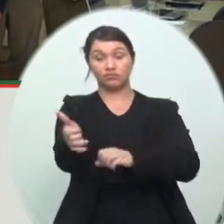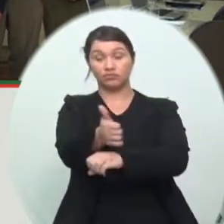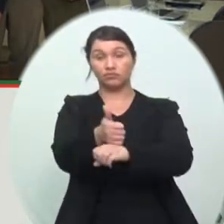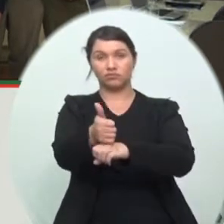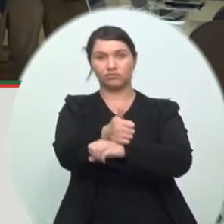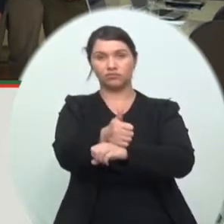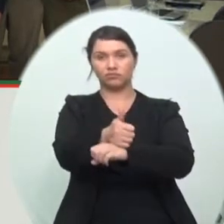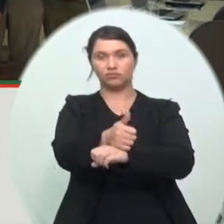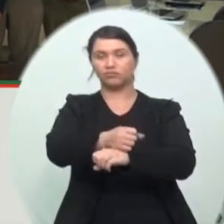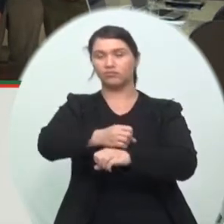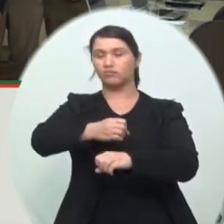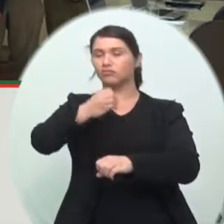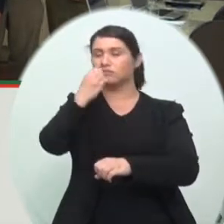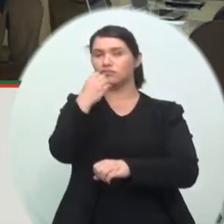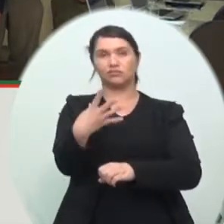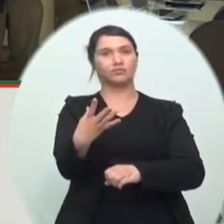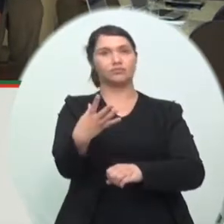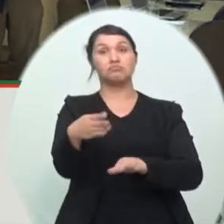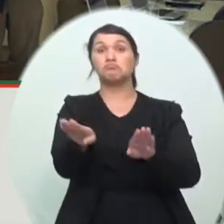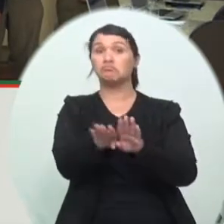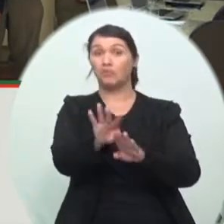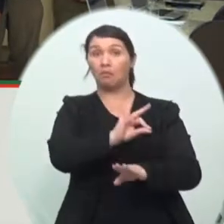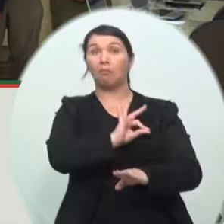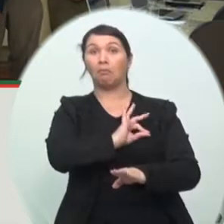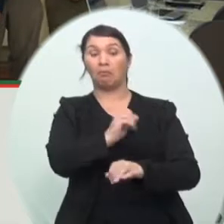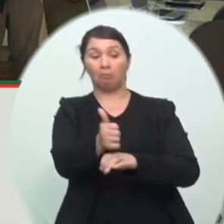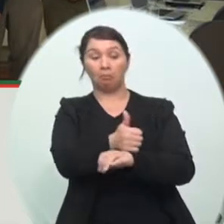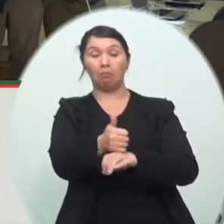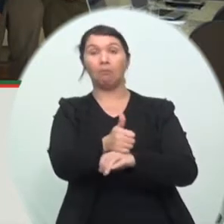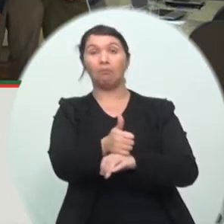brilhantes. Alguns deles até na Polícia Militar.